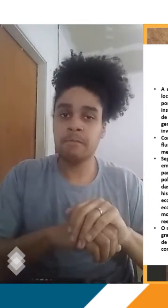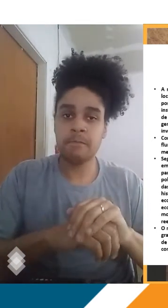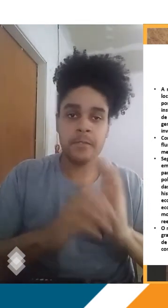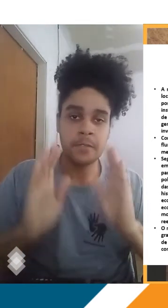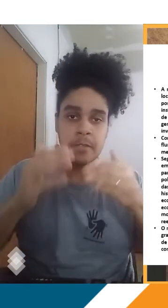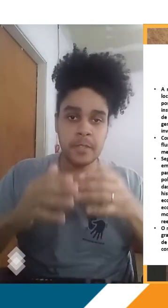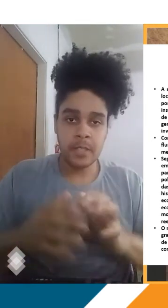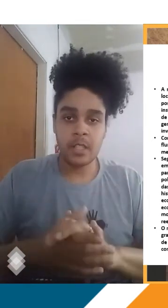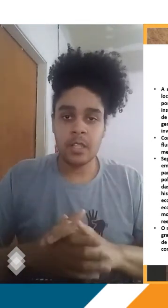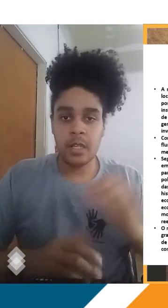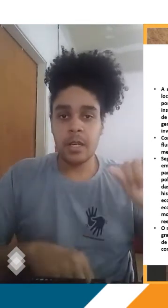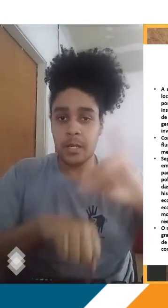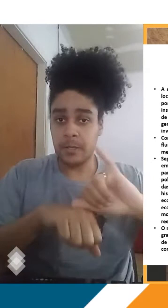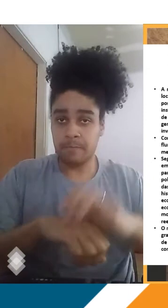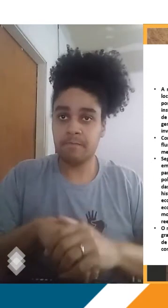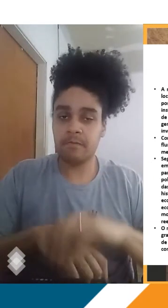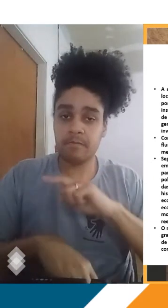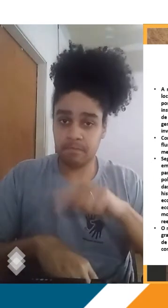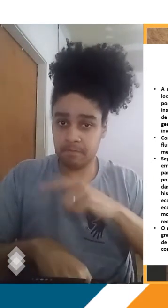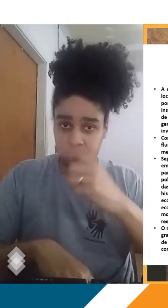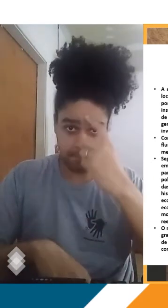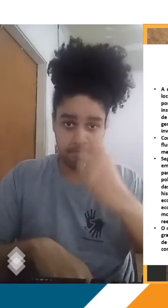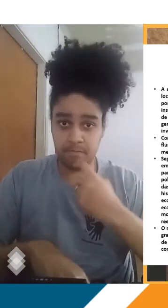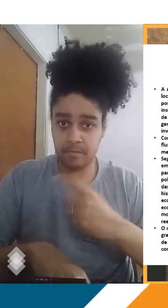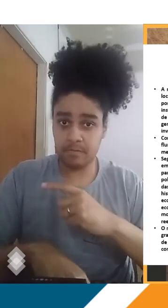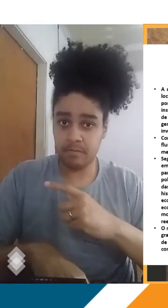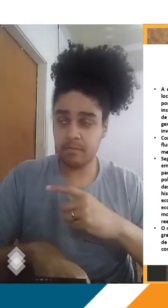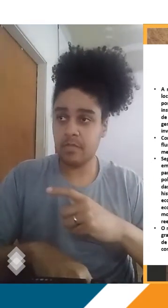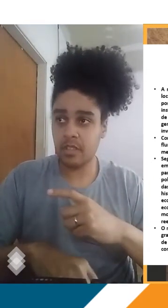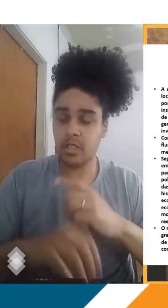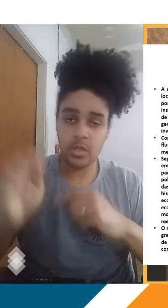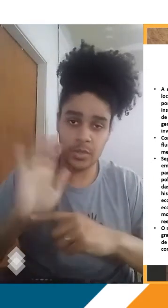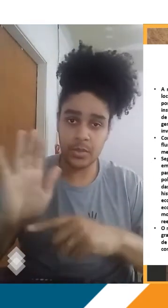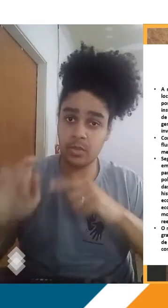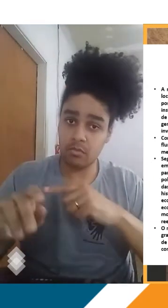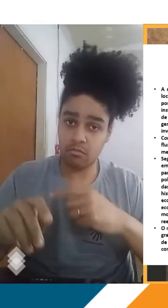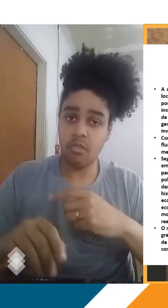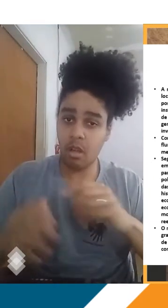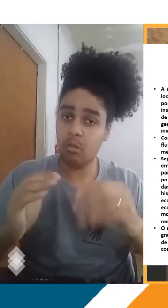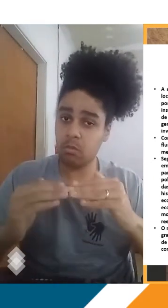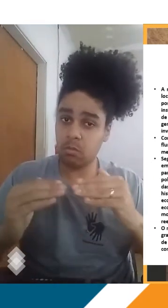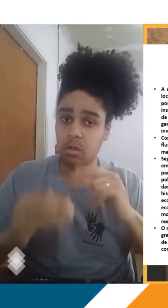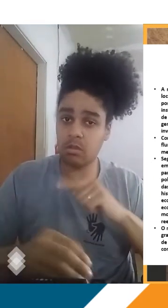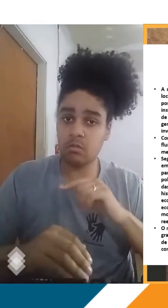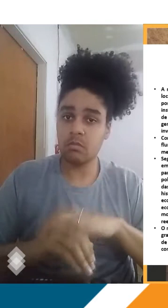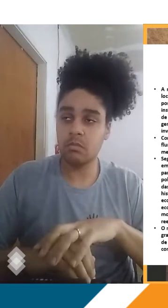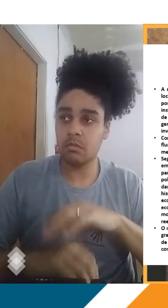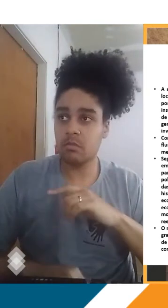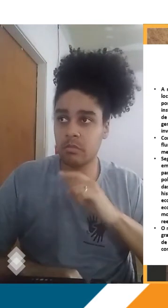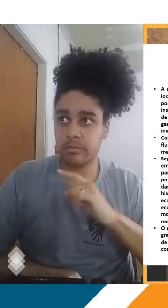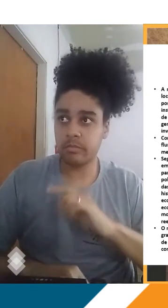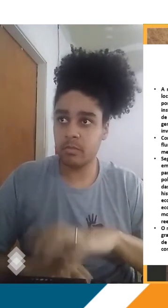centralização da capital. Temos aqui as imagens que, de certa maneira, corroboram para essas afirmações.